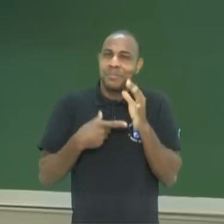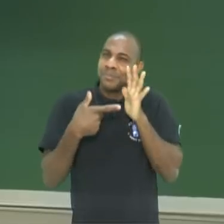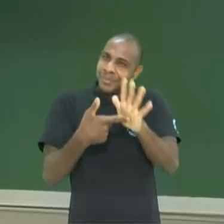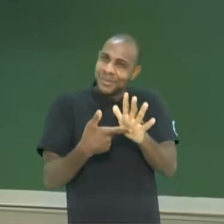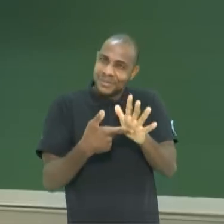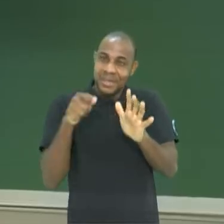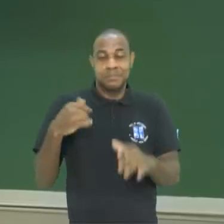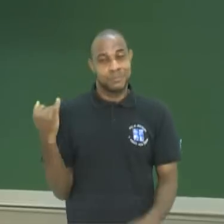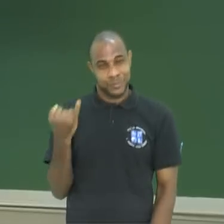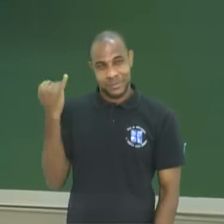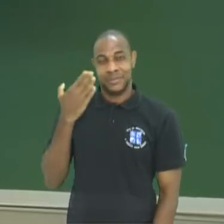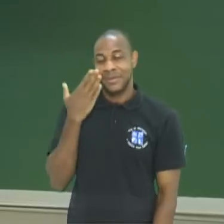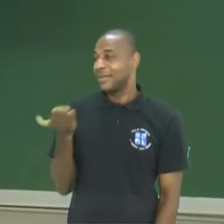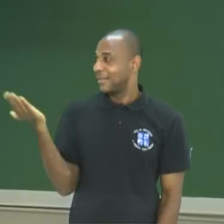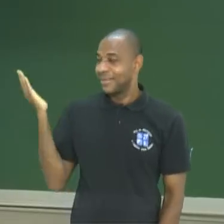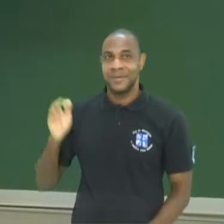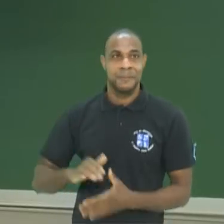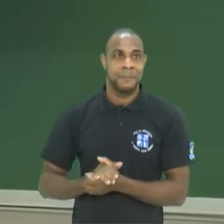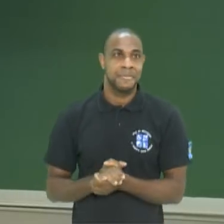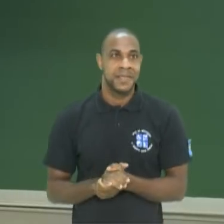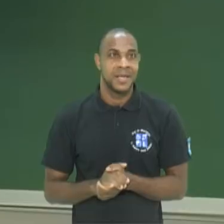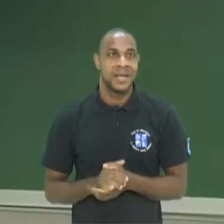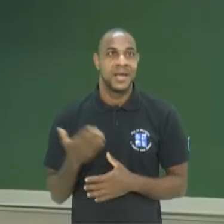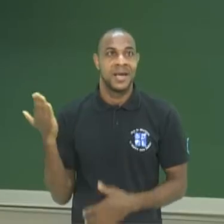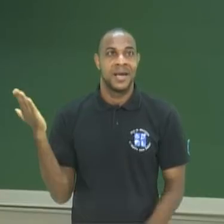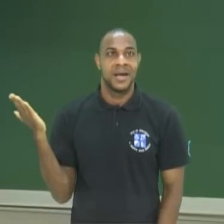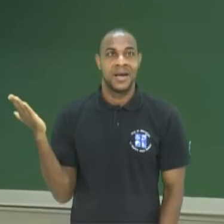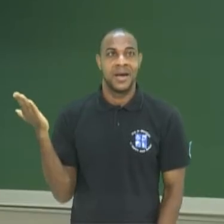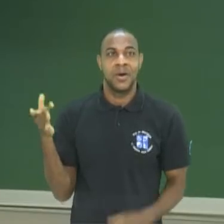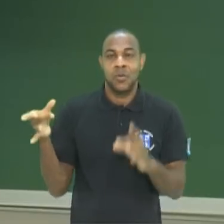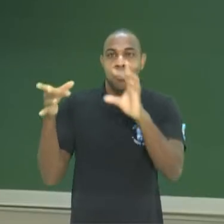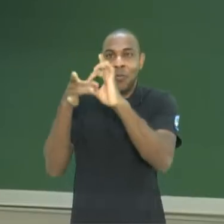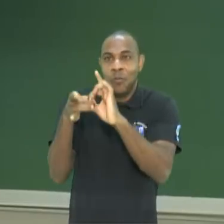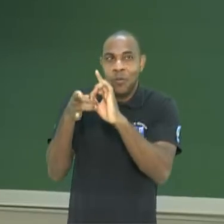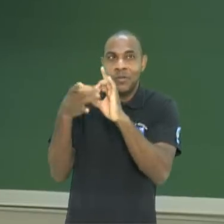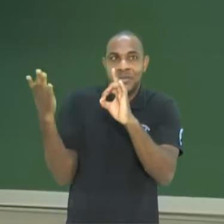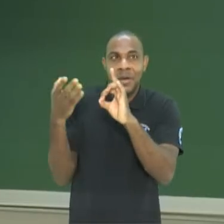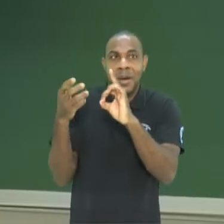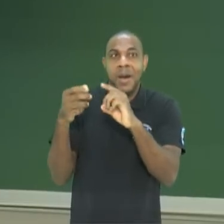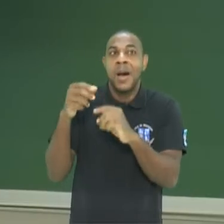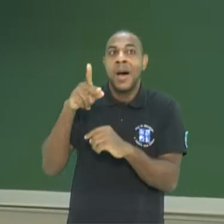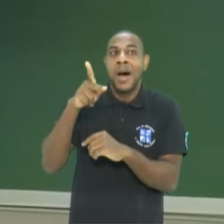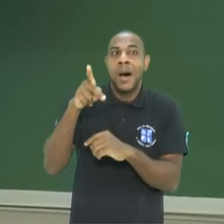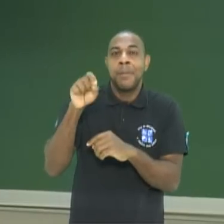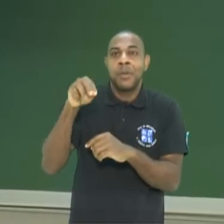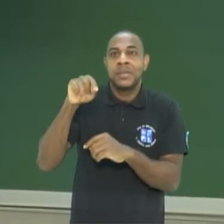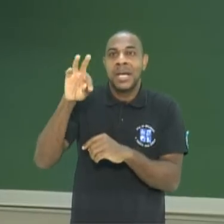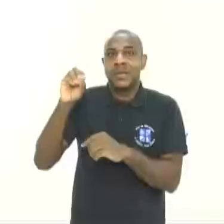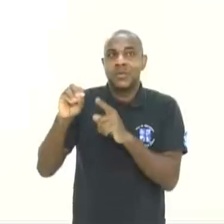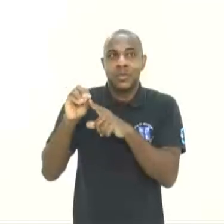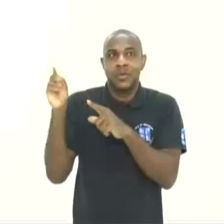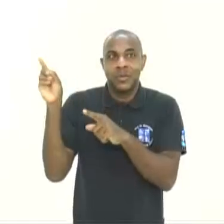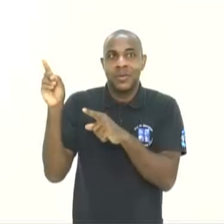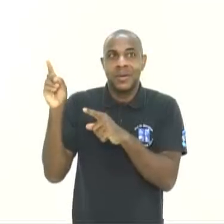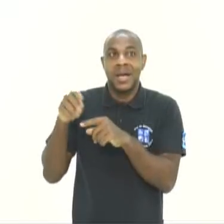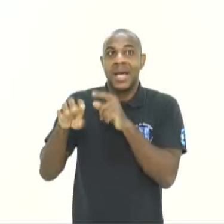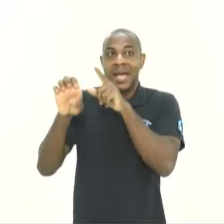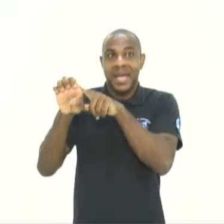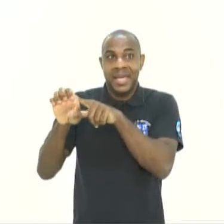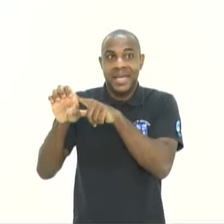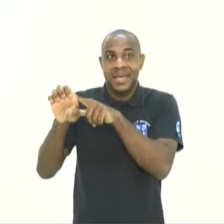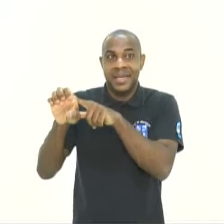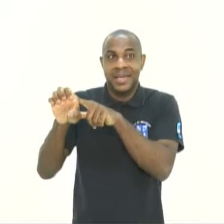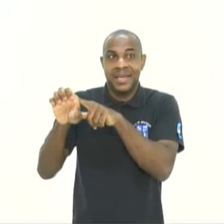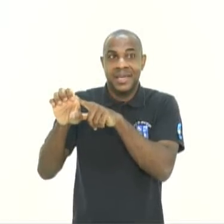muito importantes. Olha só. Eu tenho a conjunção portanto, tenho a conjunção e